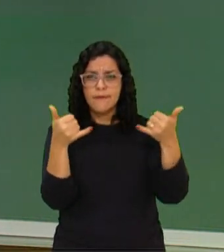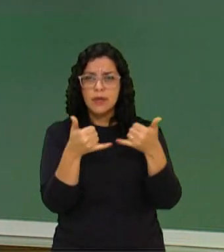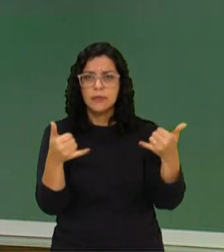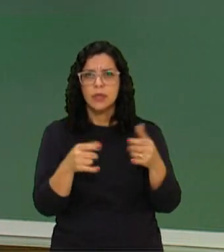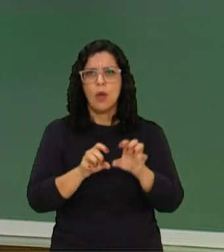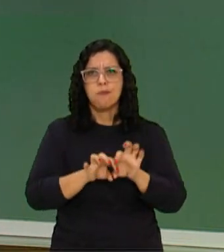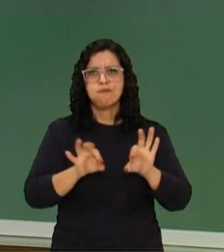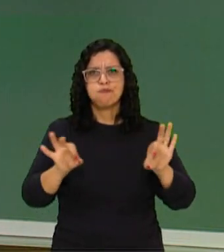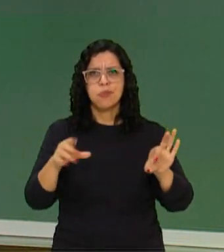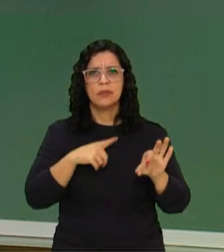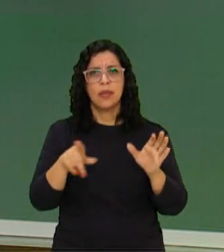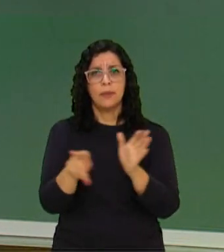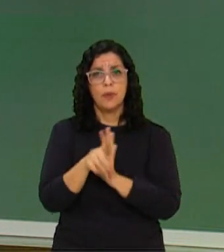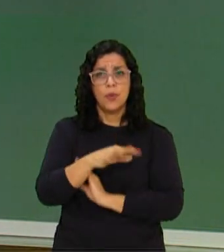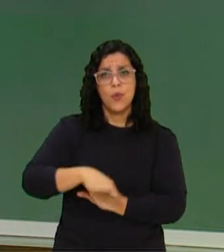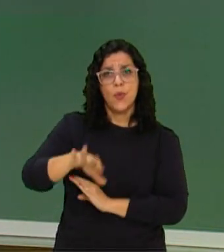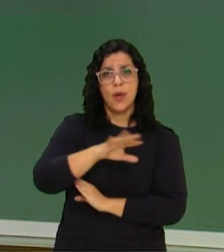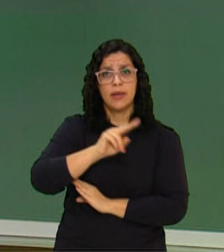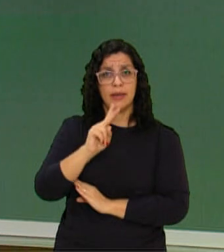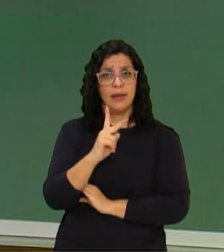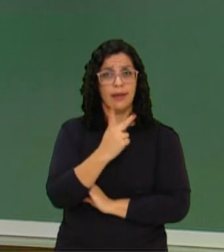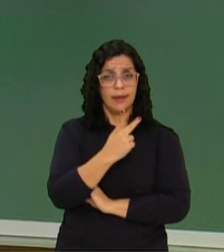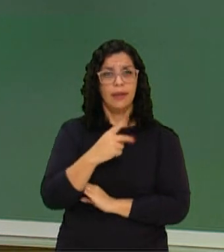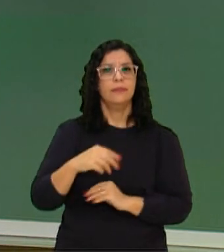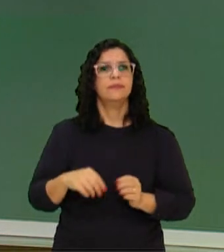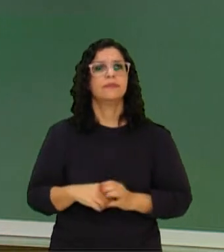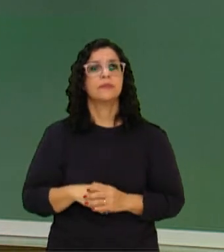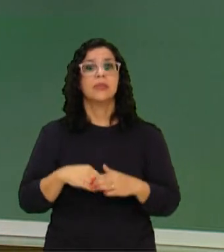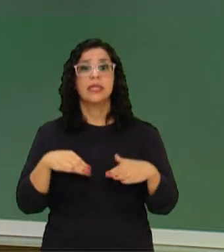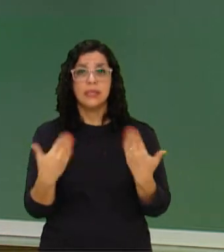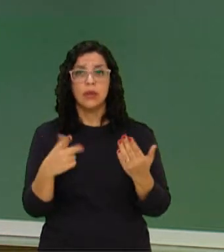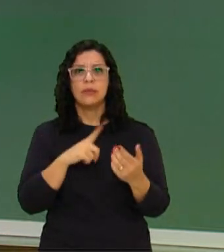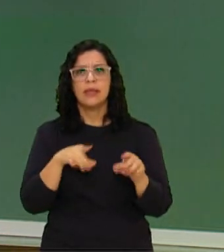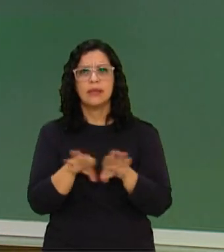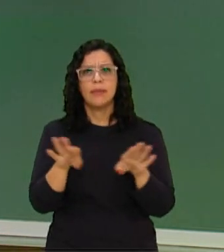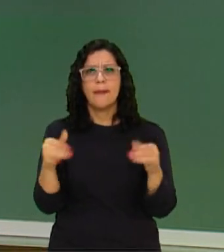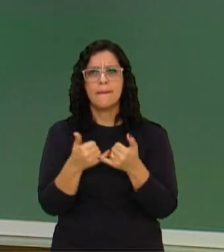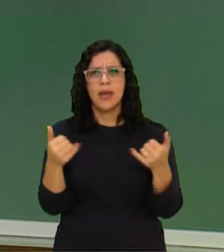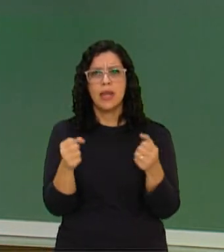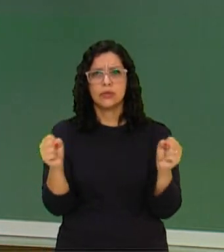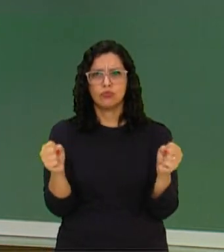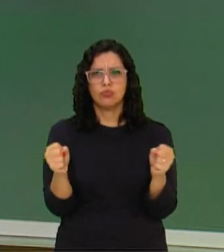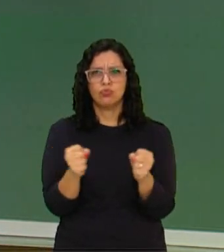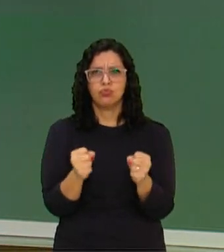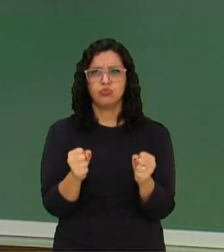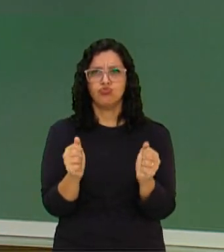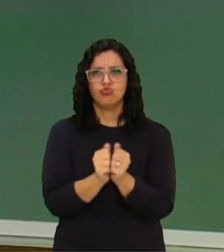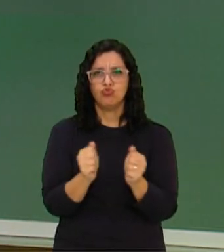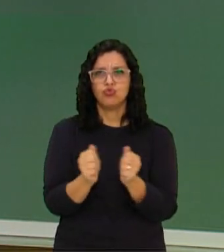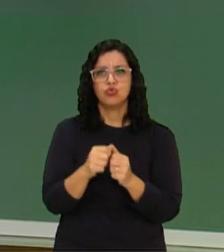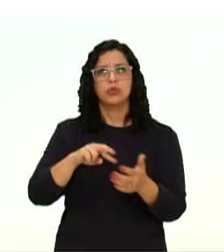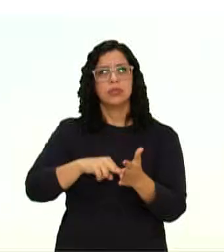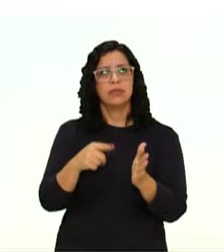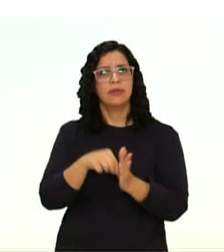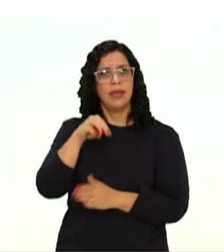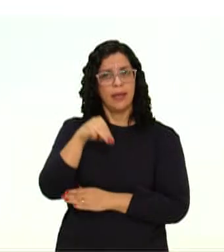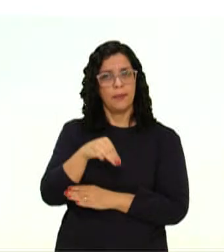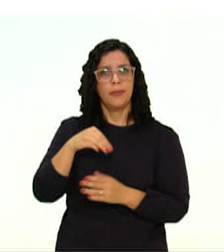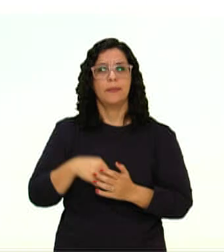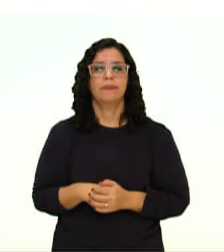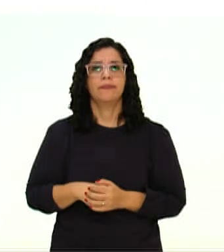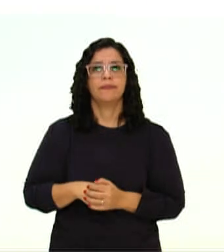mais grossos de faixa H, e ali, quando ele está contraído, aquela parte que se encontra aqui de faixa M,